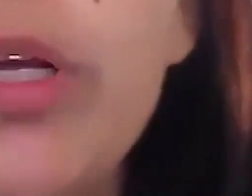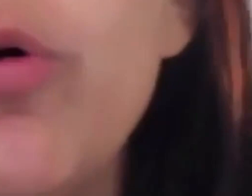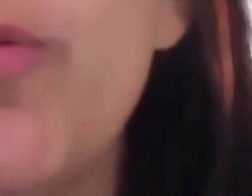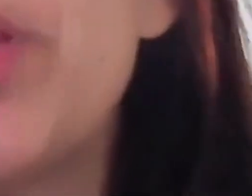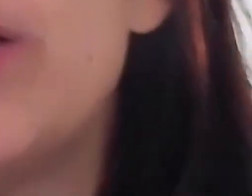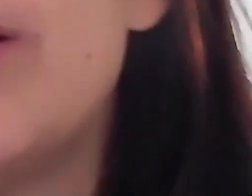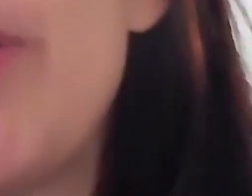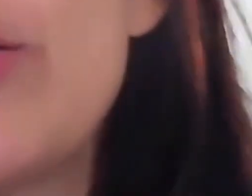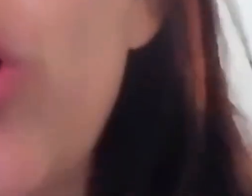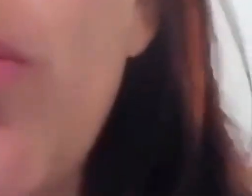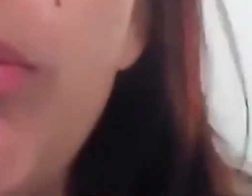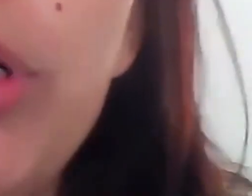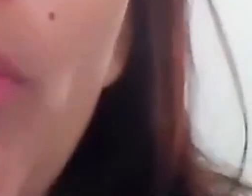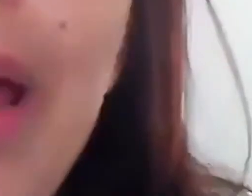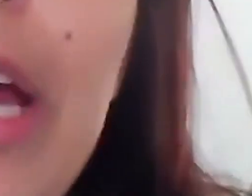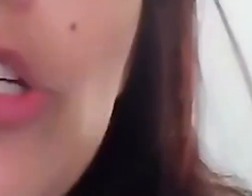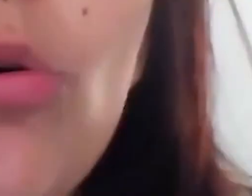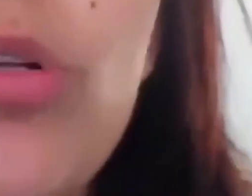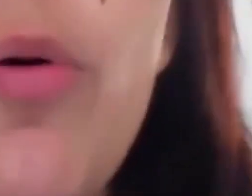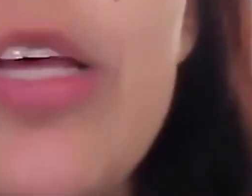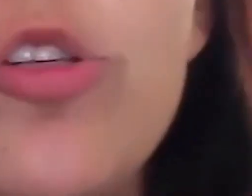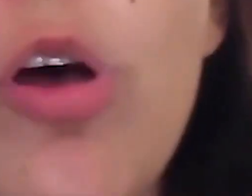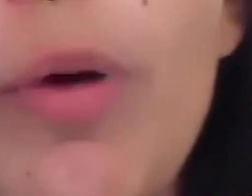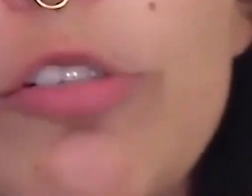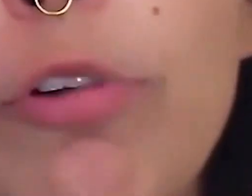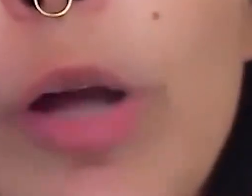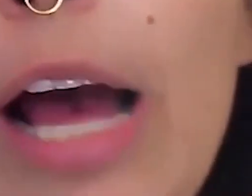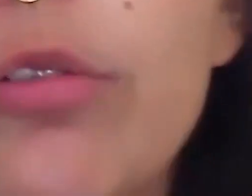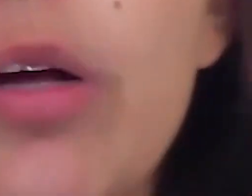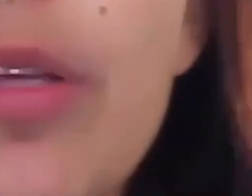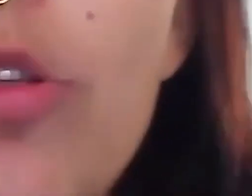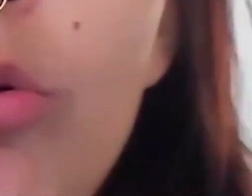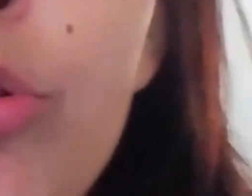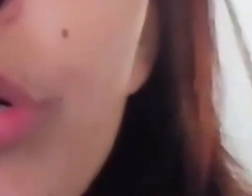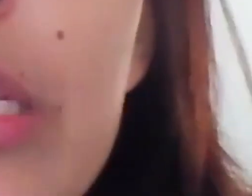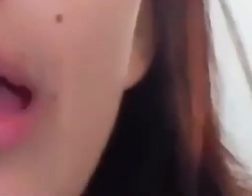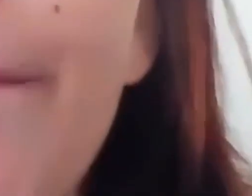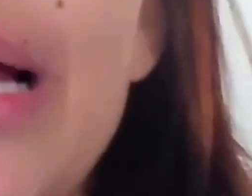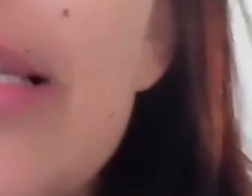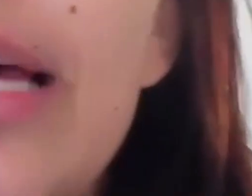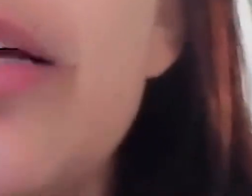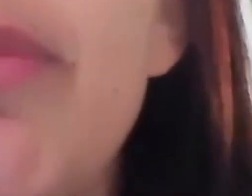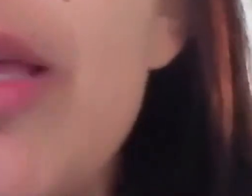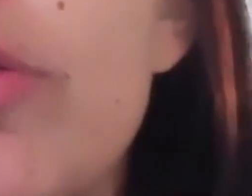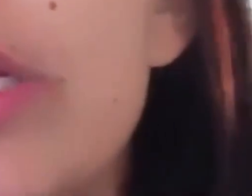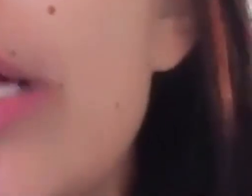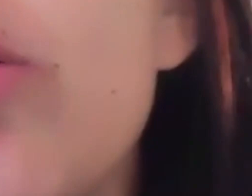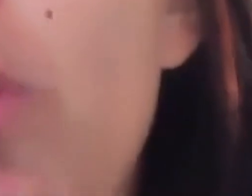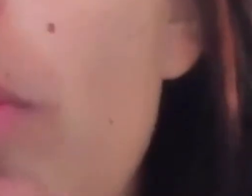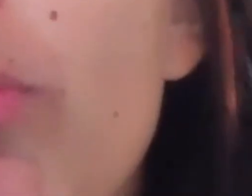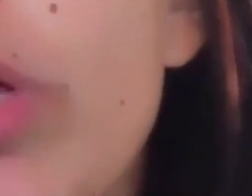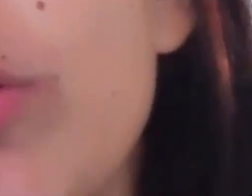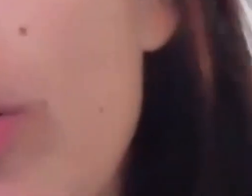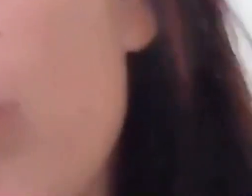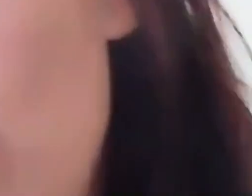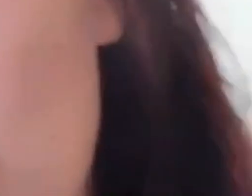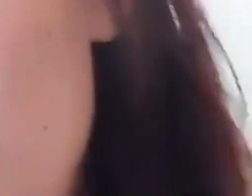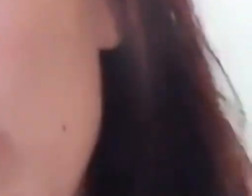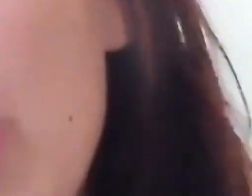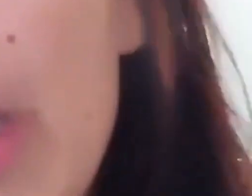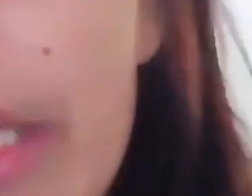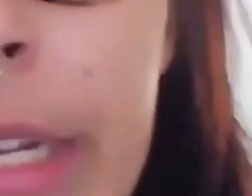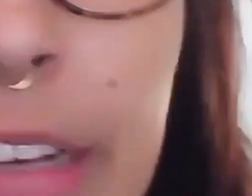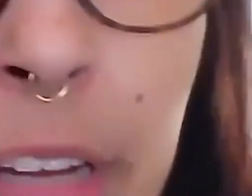nosso público não é só um público médico, não é só o advogado, não é só um juiz, mas é também o cidadão comum, que